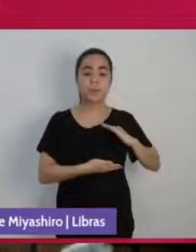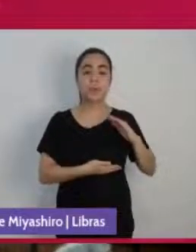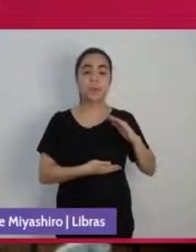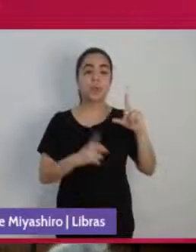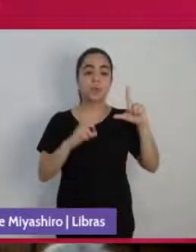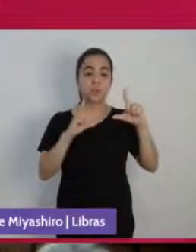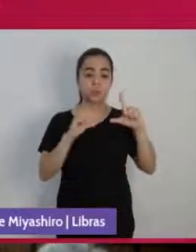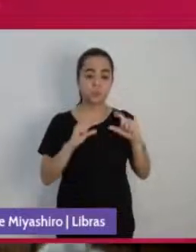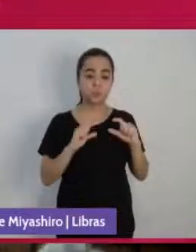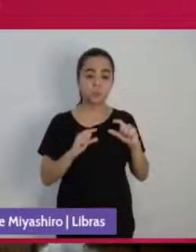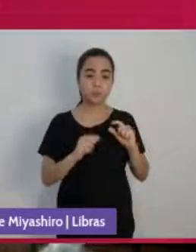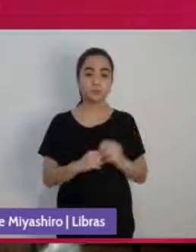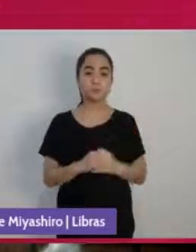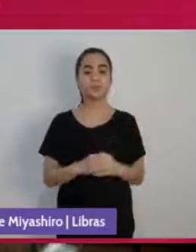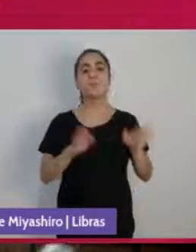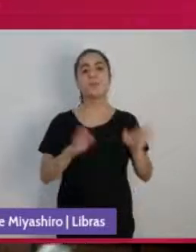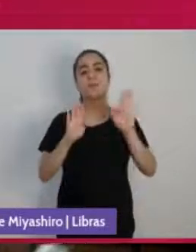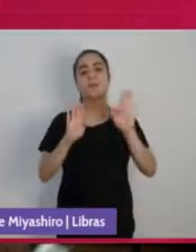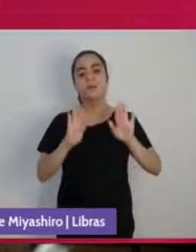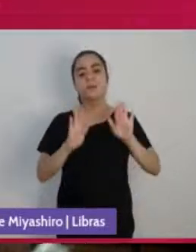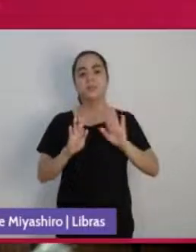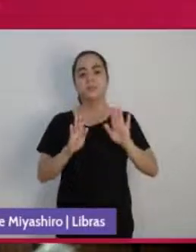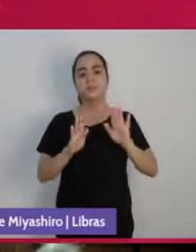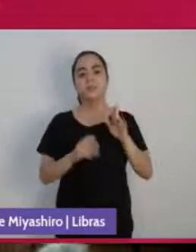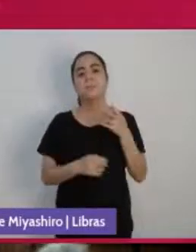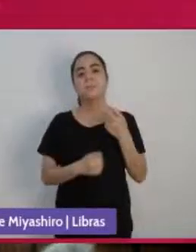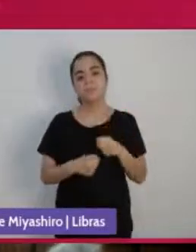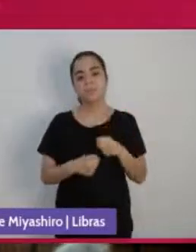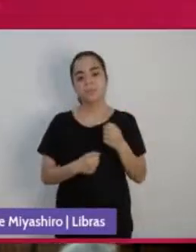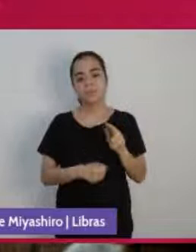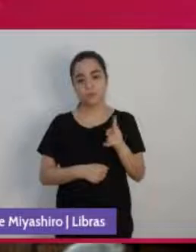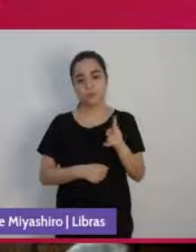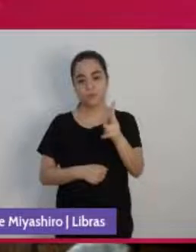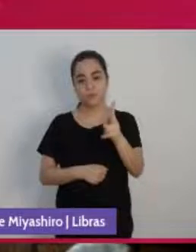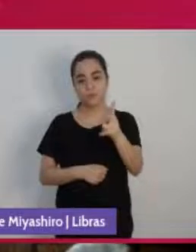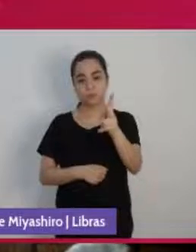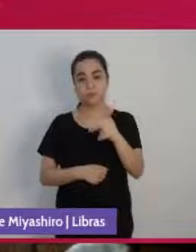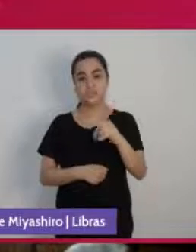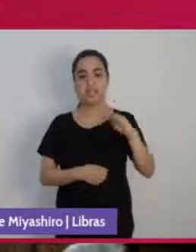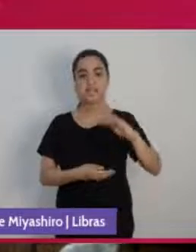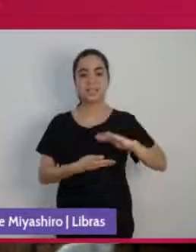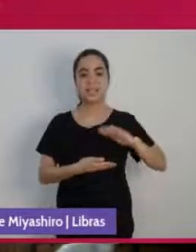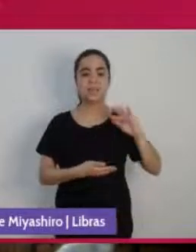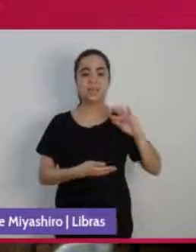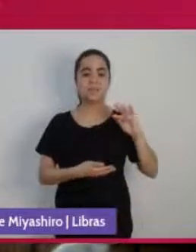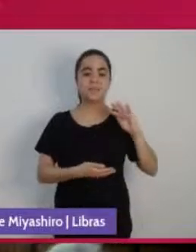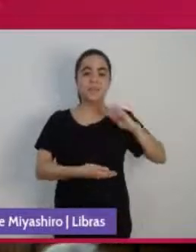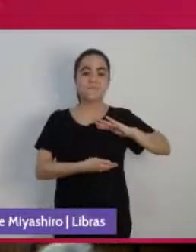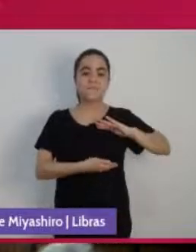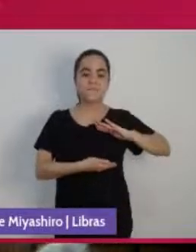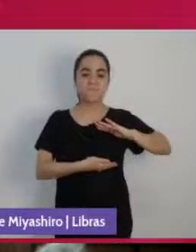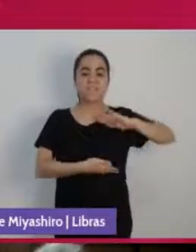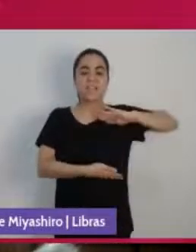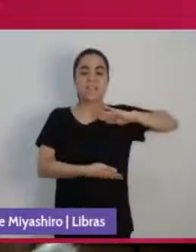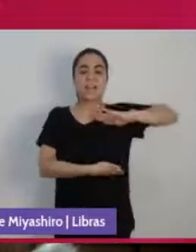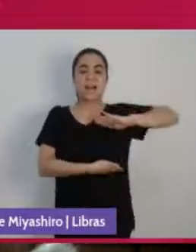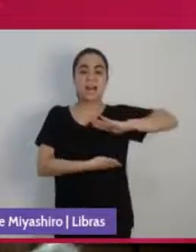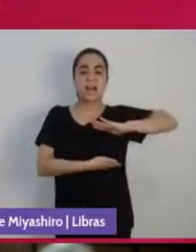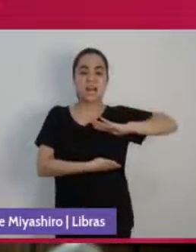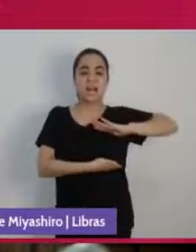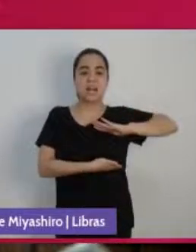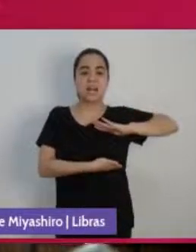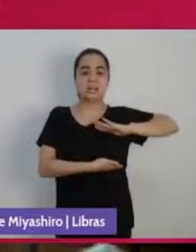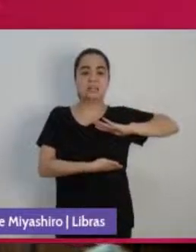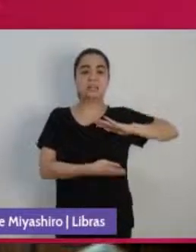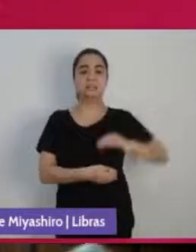Mas uma coisa vai continuar existindo, que é fixar a mama no local onde a gente quer. Então,